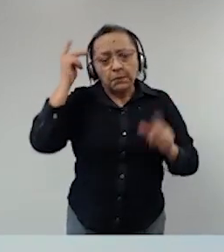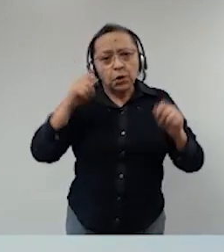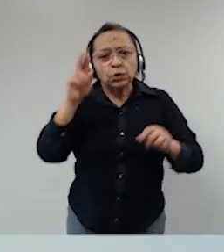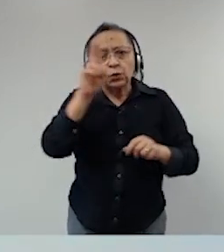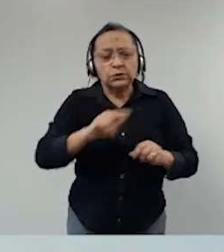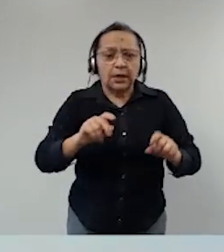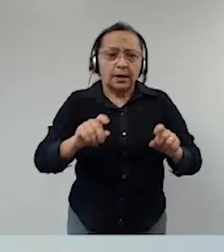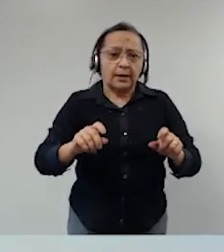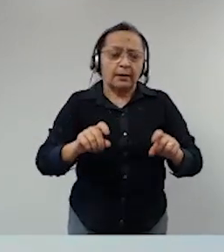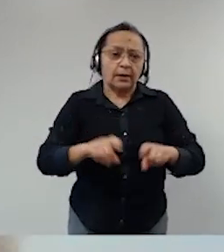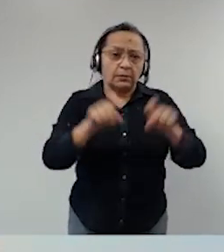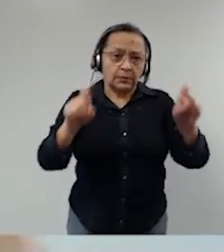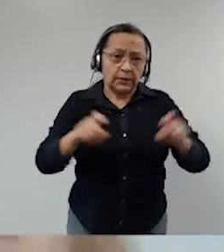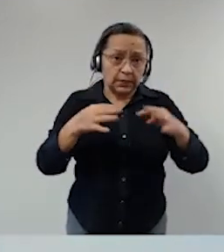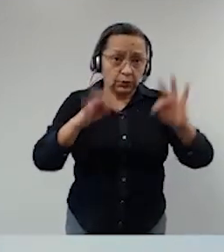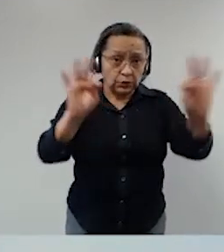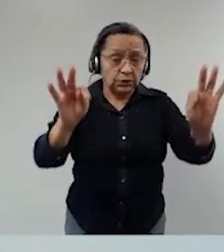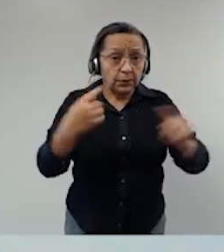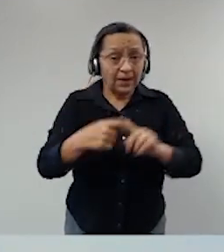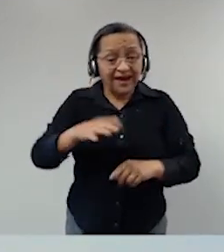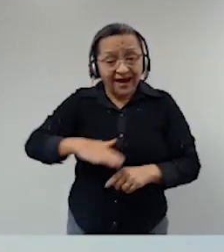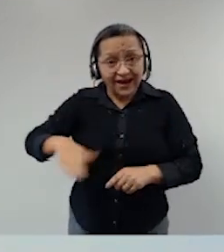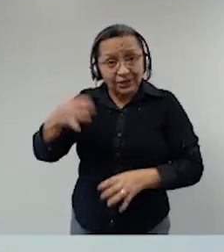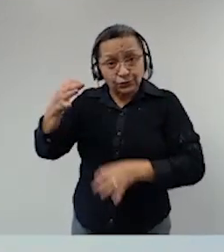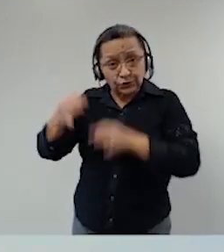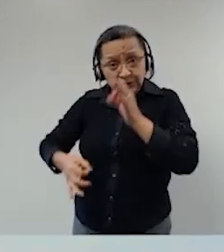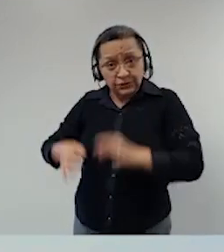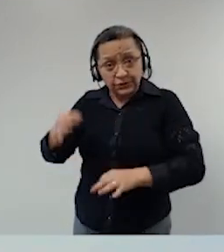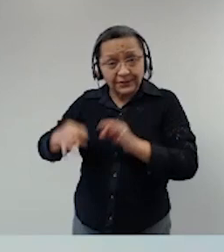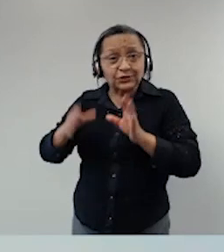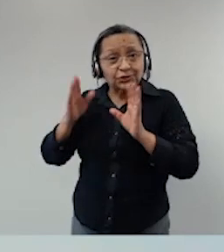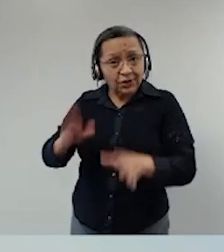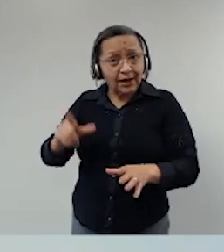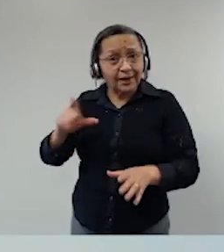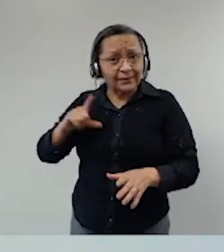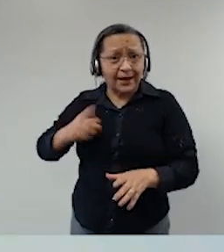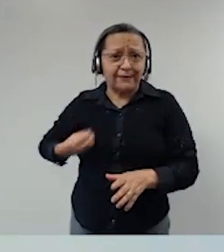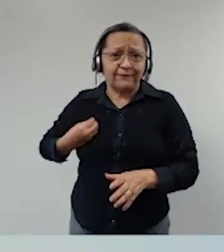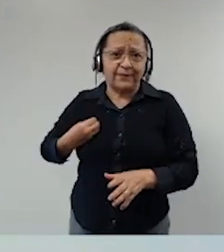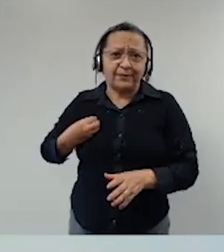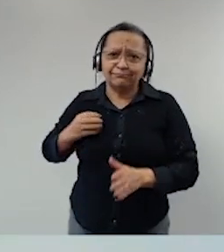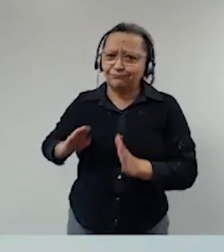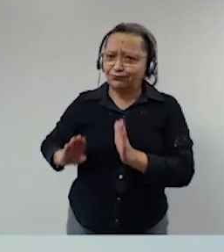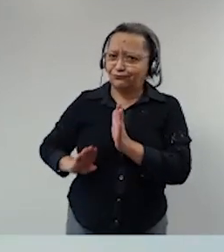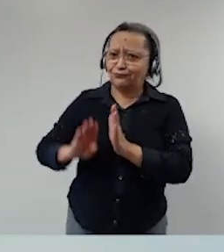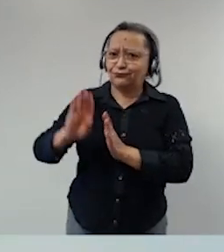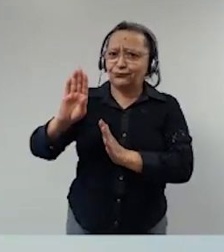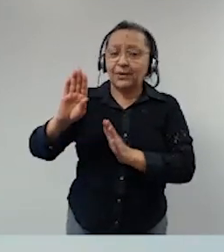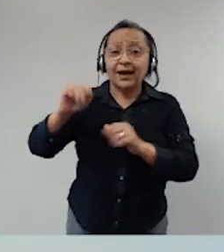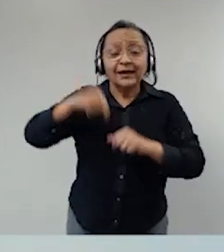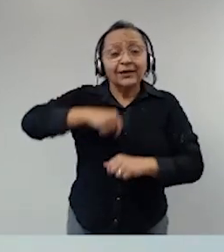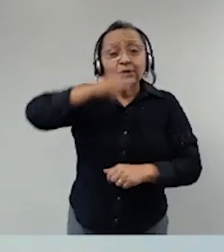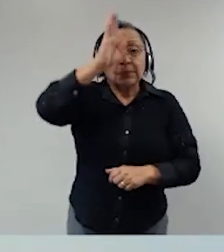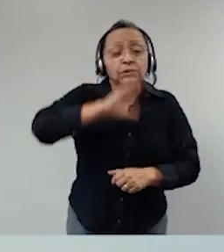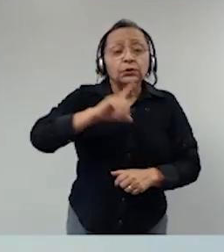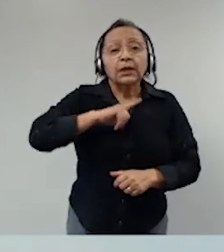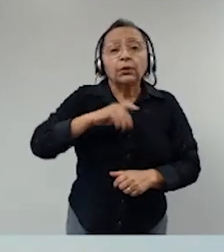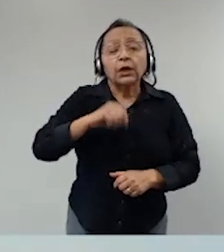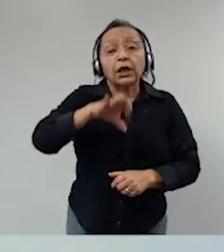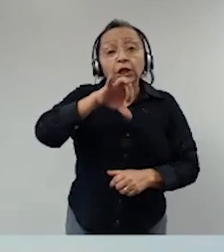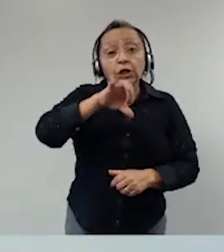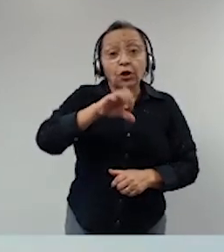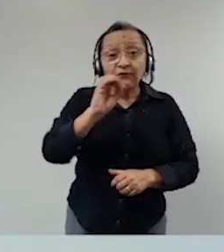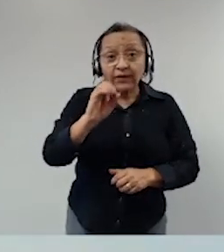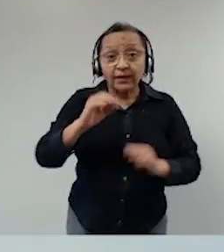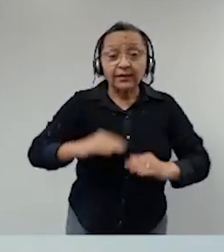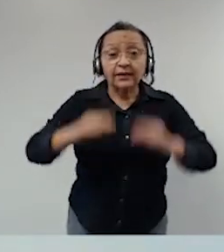O judiciário já estava, no meu modo de ver, extremamente avançado. Nós temos hoje, João, no Brasil, 90 tribunais